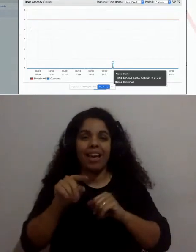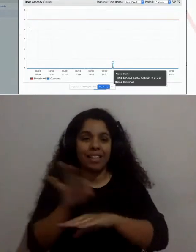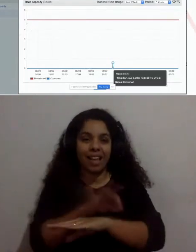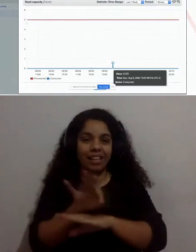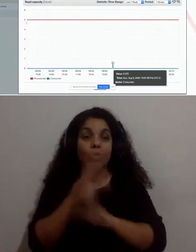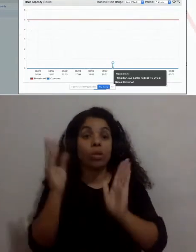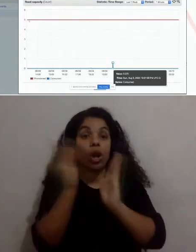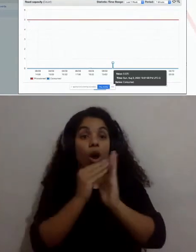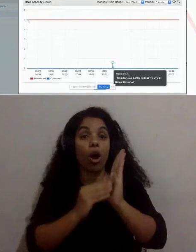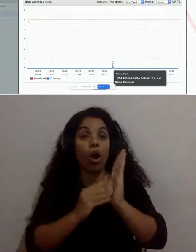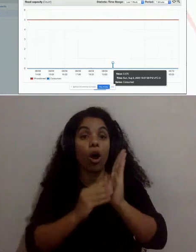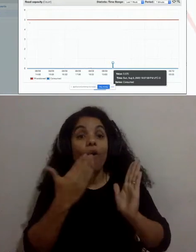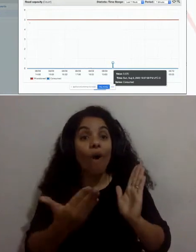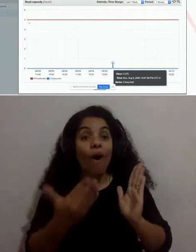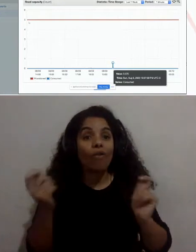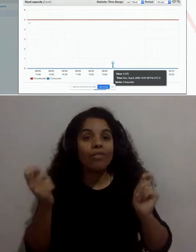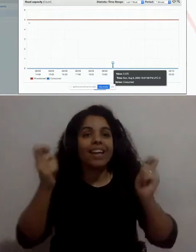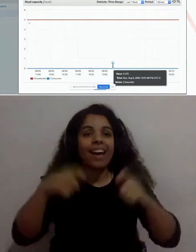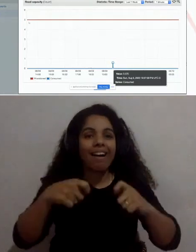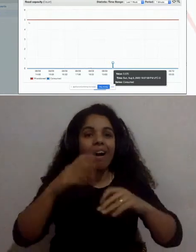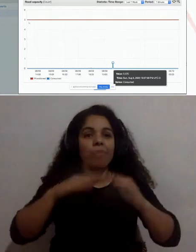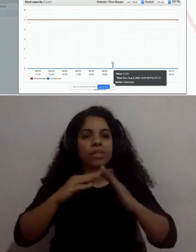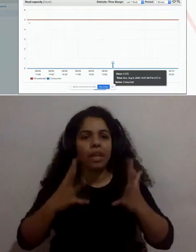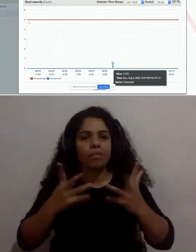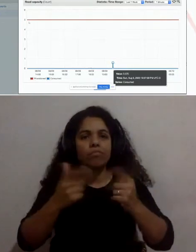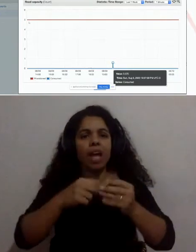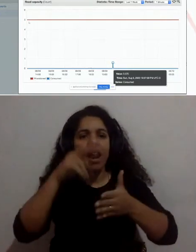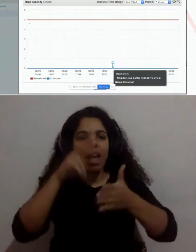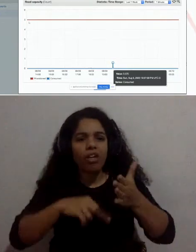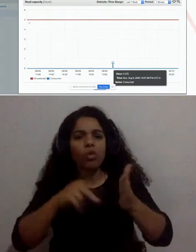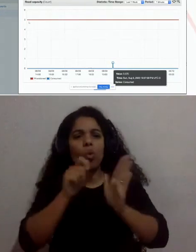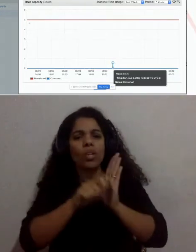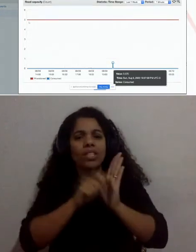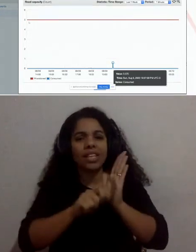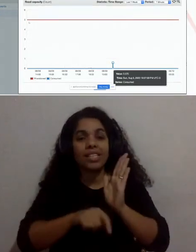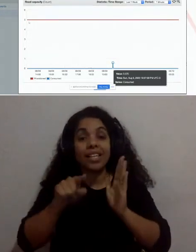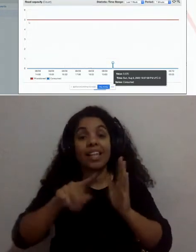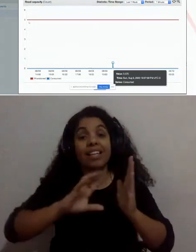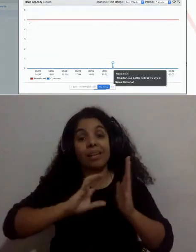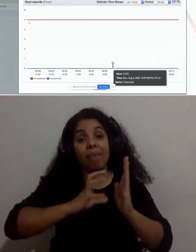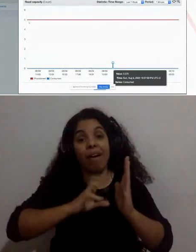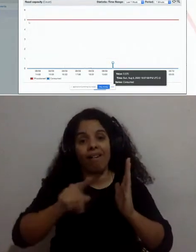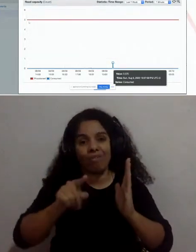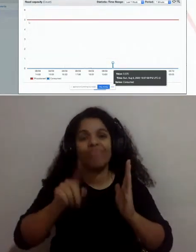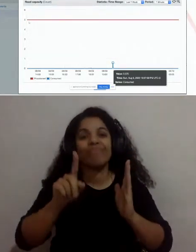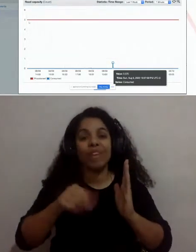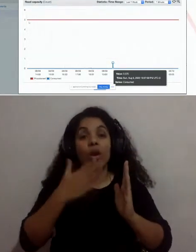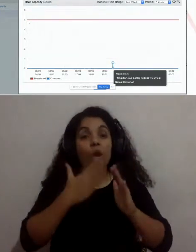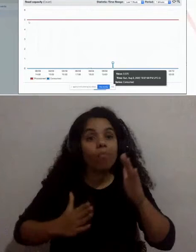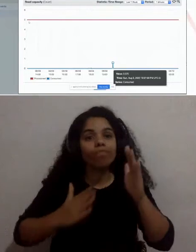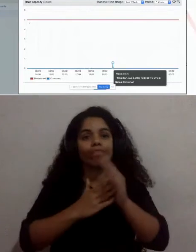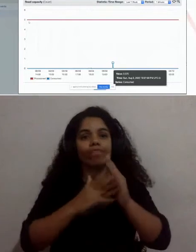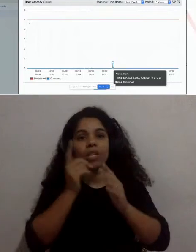coloca lá qual que vai ser a capacidade de leitura e de escrita desse banco. O que é isso? Qual que é o máximo que ele